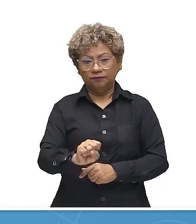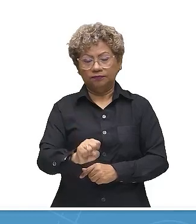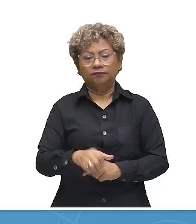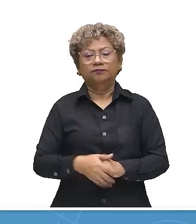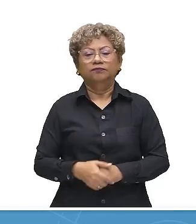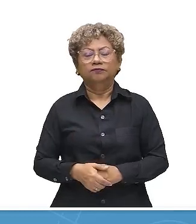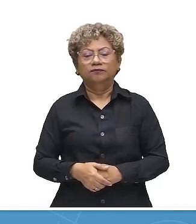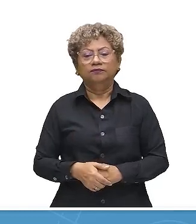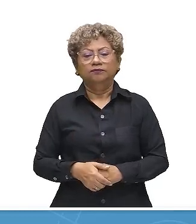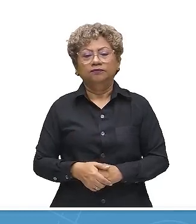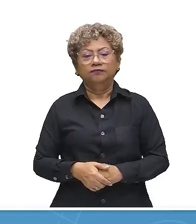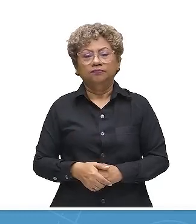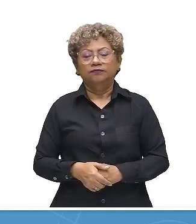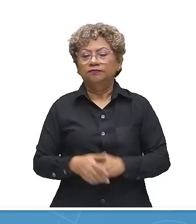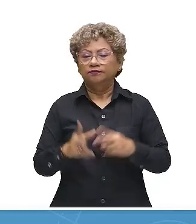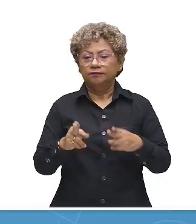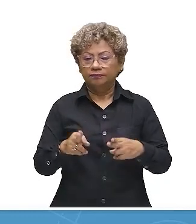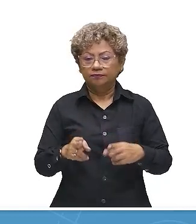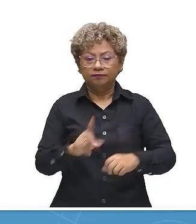fração